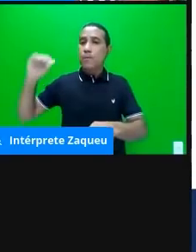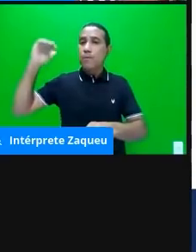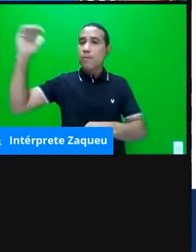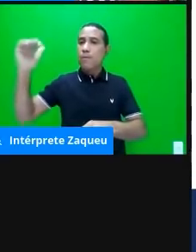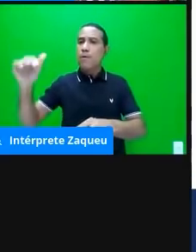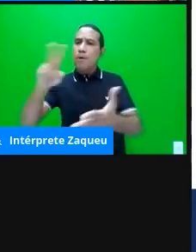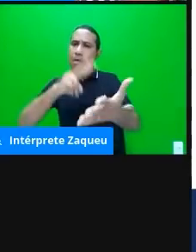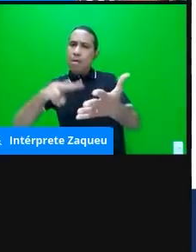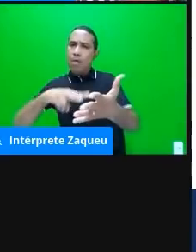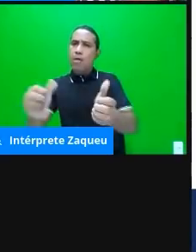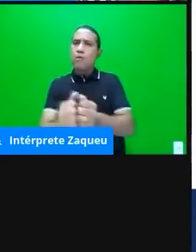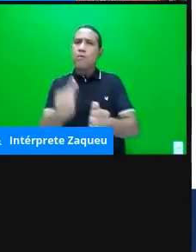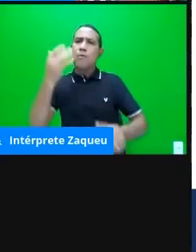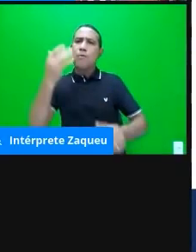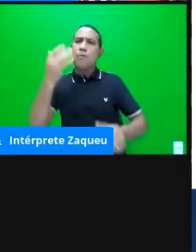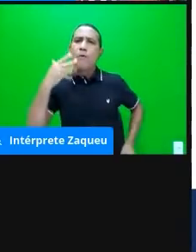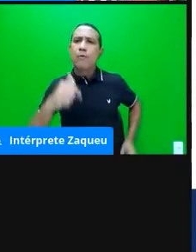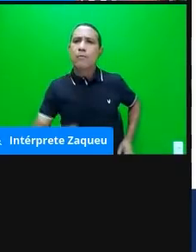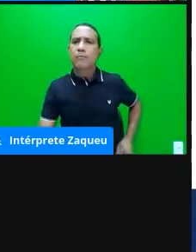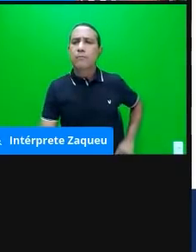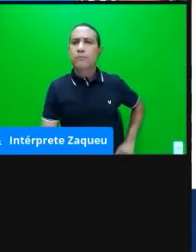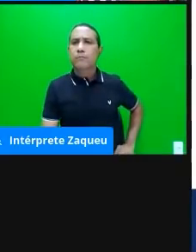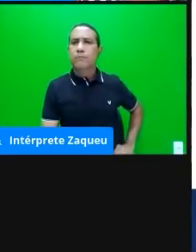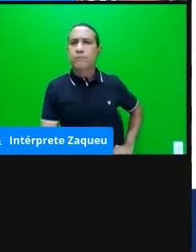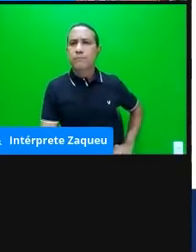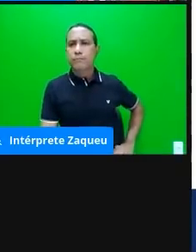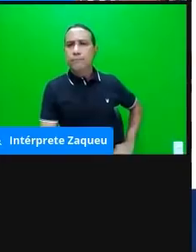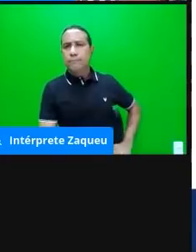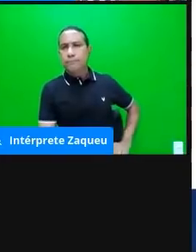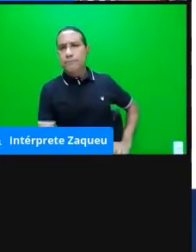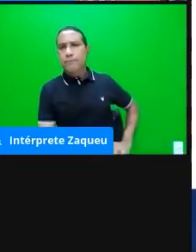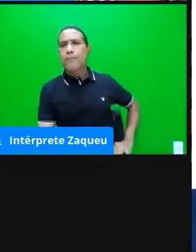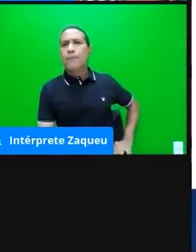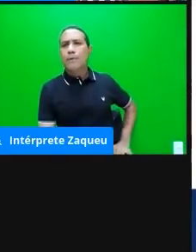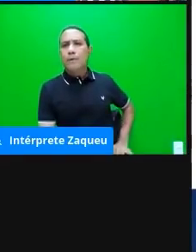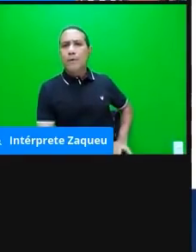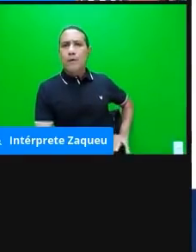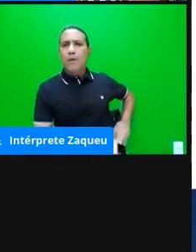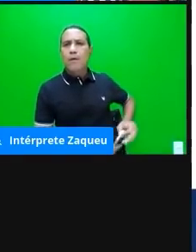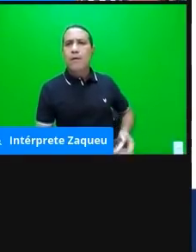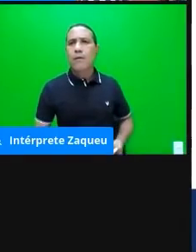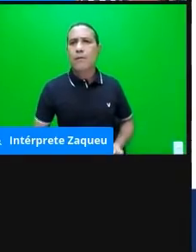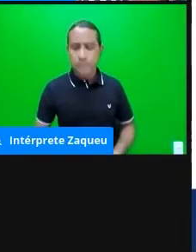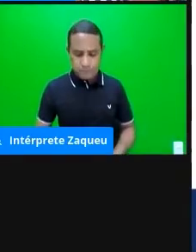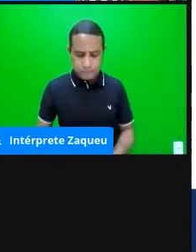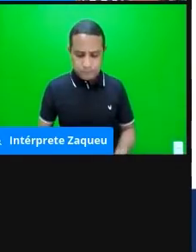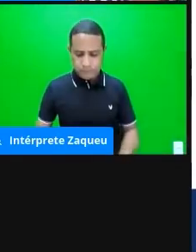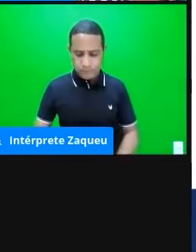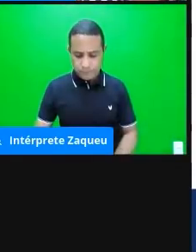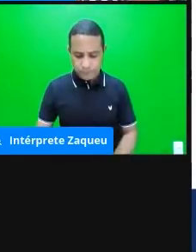Recomendam às famílias ler, pois fortalece os vínculos emocionais com as crianças. Próximo.